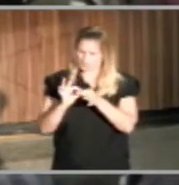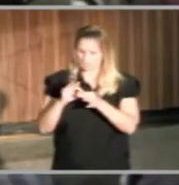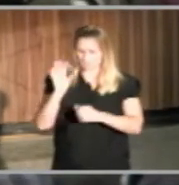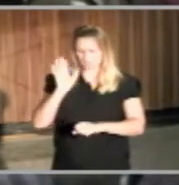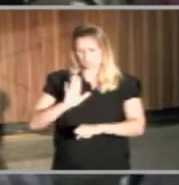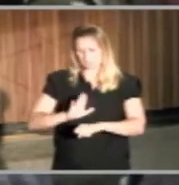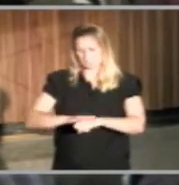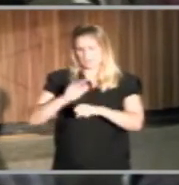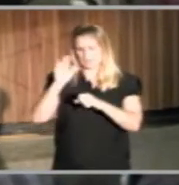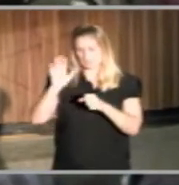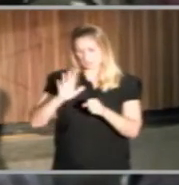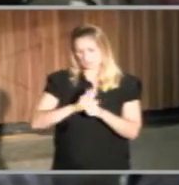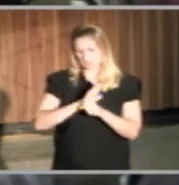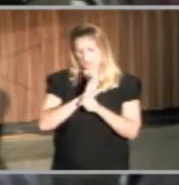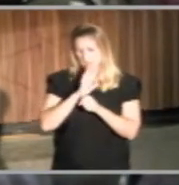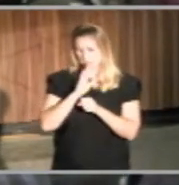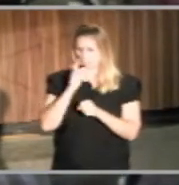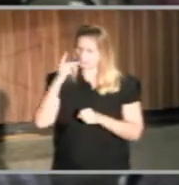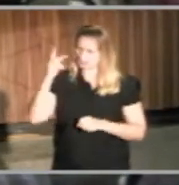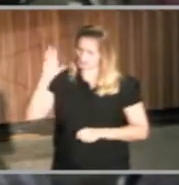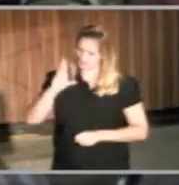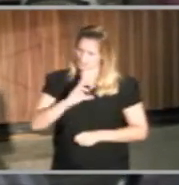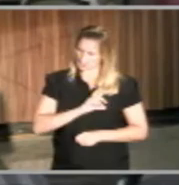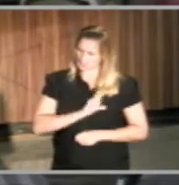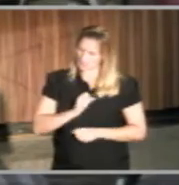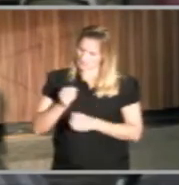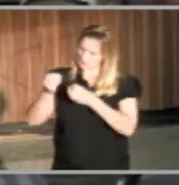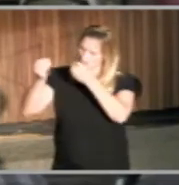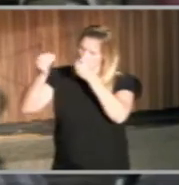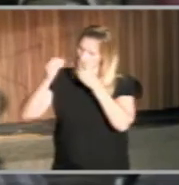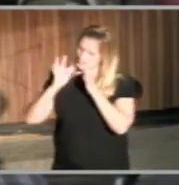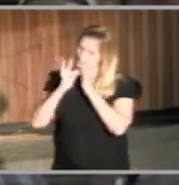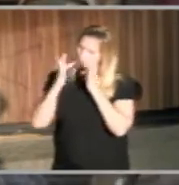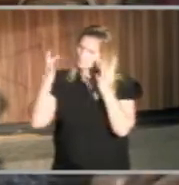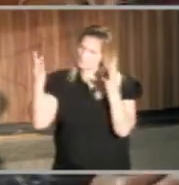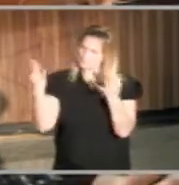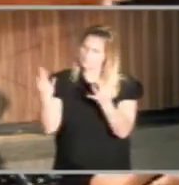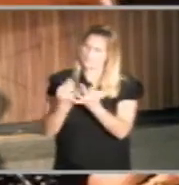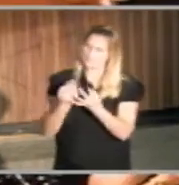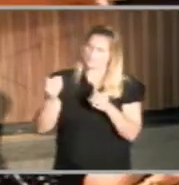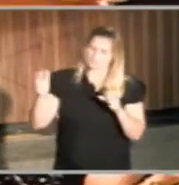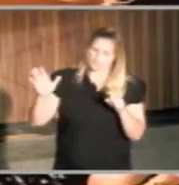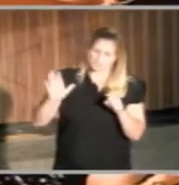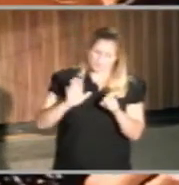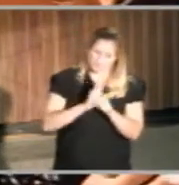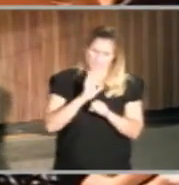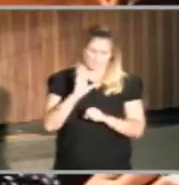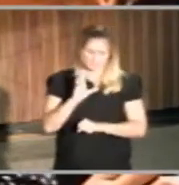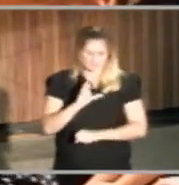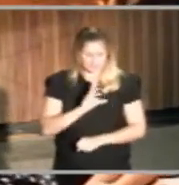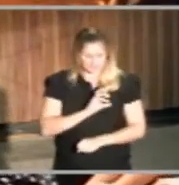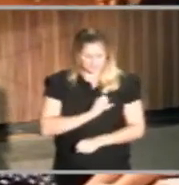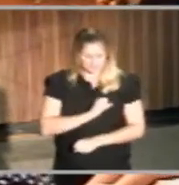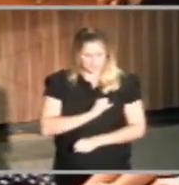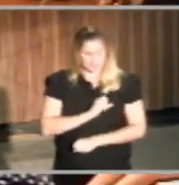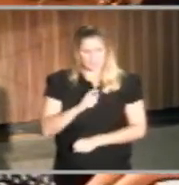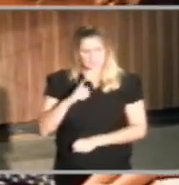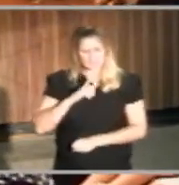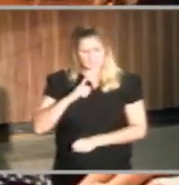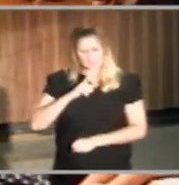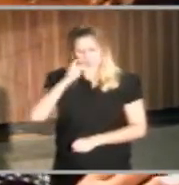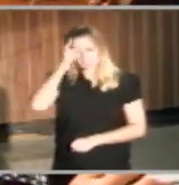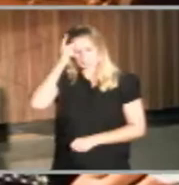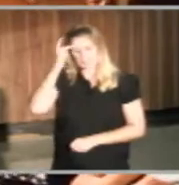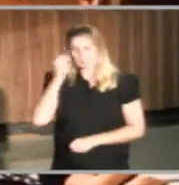amor. Dá-nos, Pai, uma família de amor. Quantos queridos nossos estão viajando?